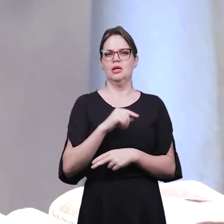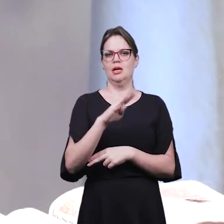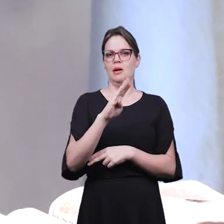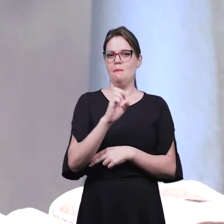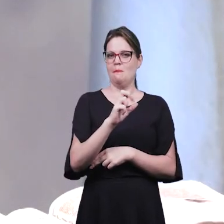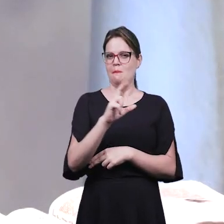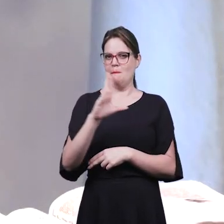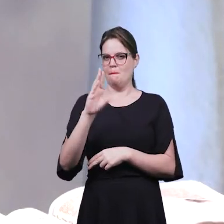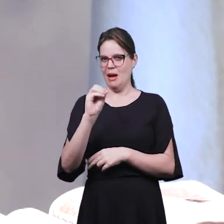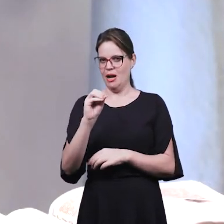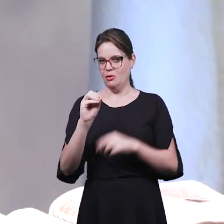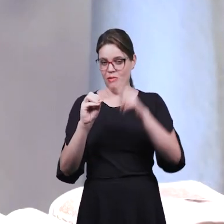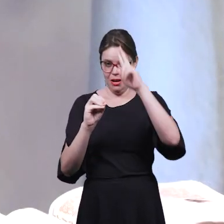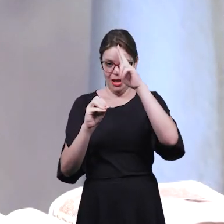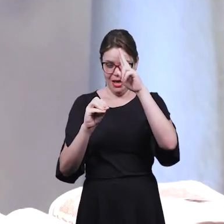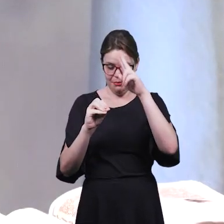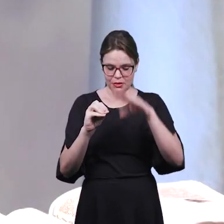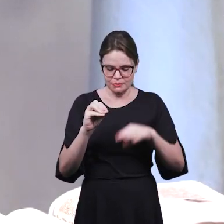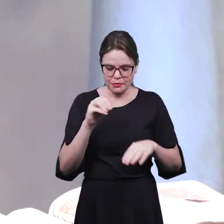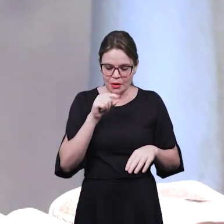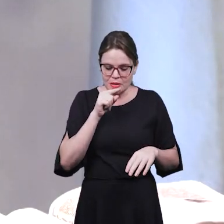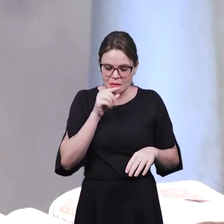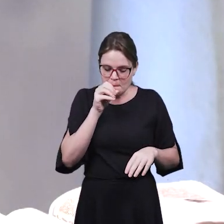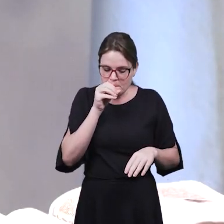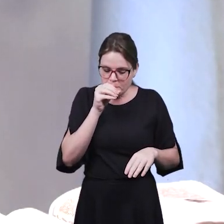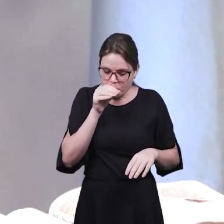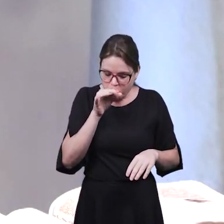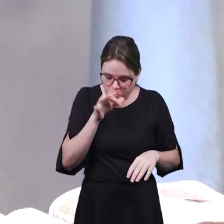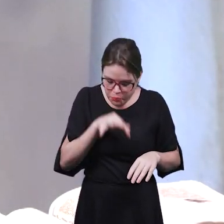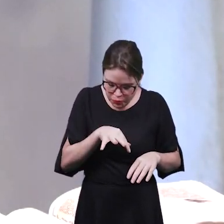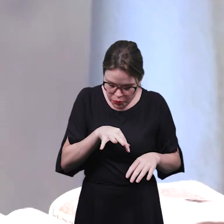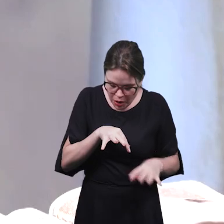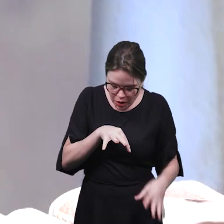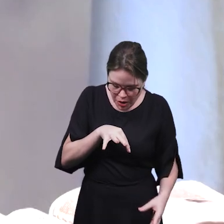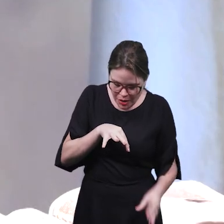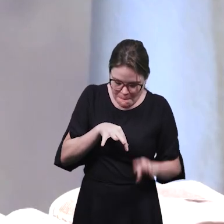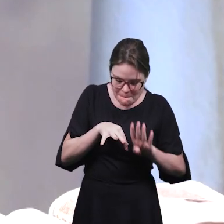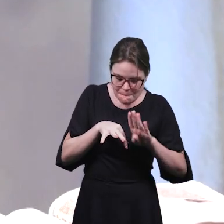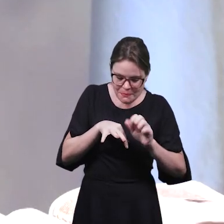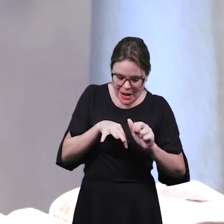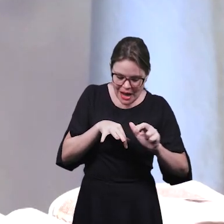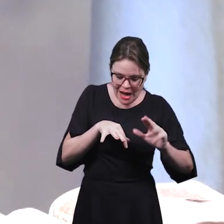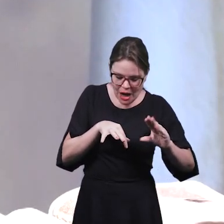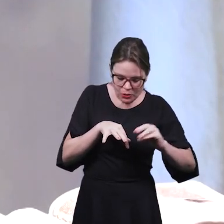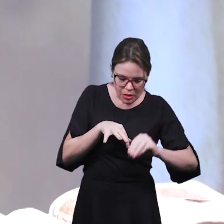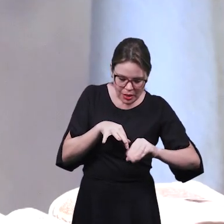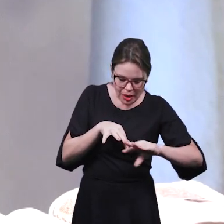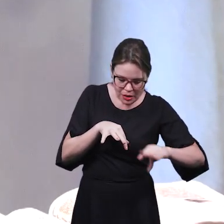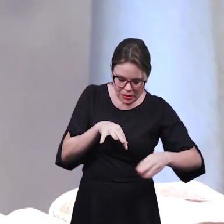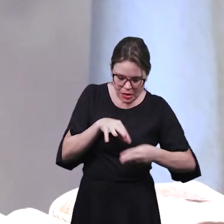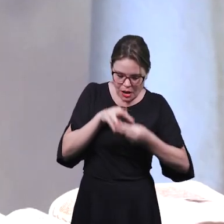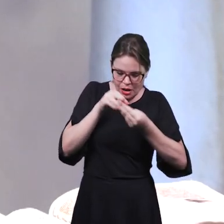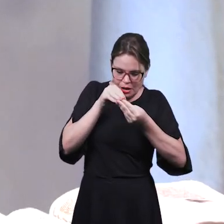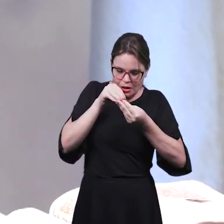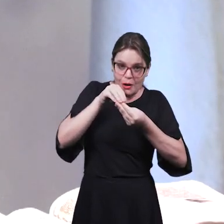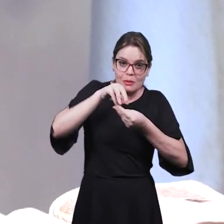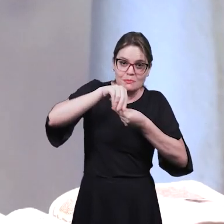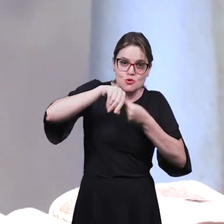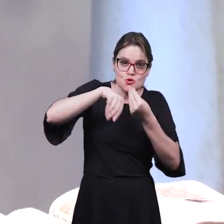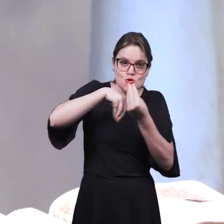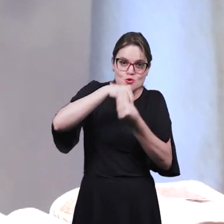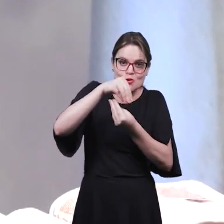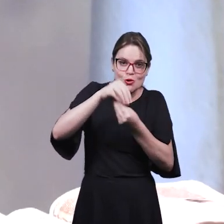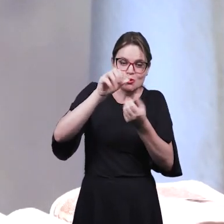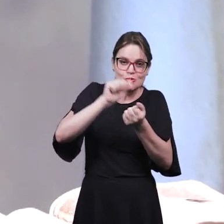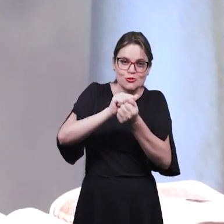canal para receber da boca de Jesus aquilo ali e fazer aquele lodo, nós somos esse canal. Quem sabe você é esse canal em que Deus pode usar